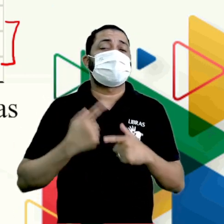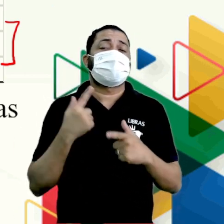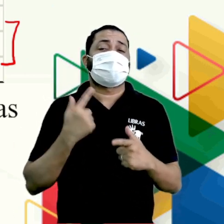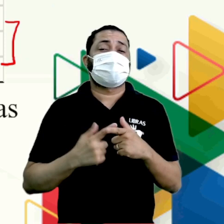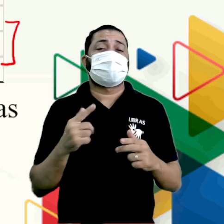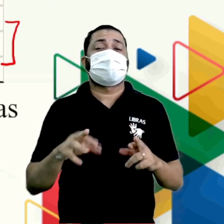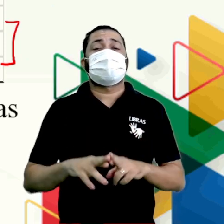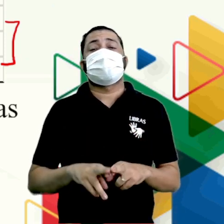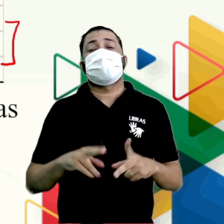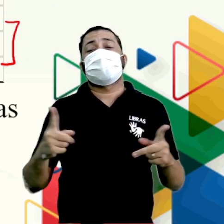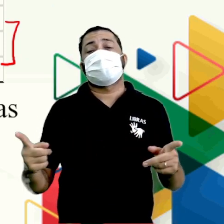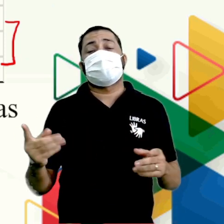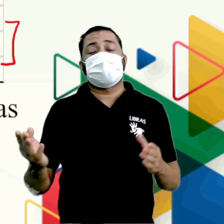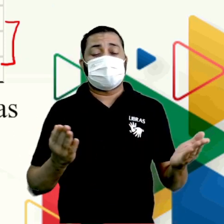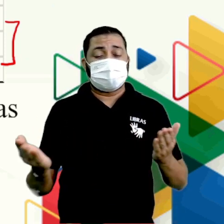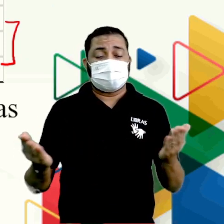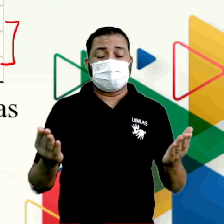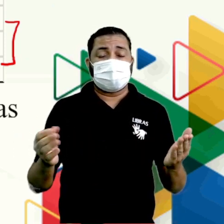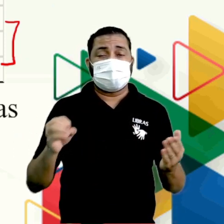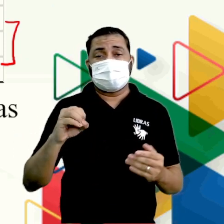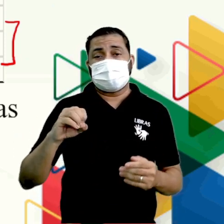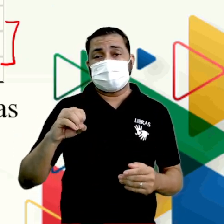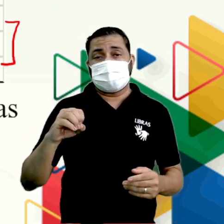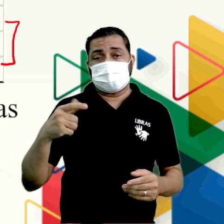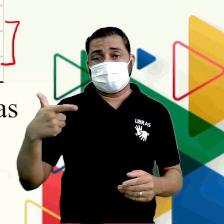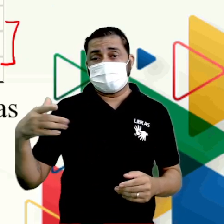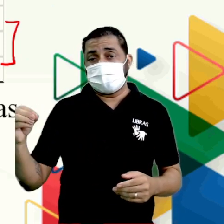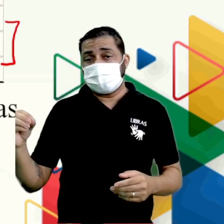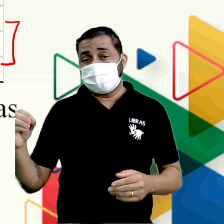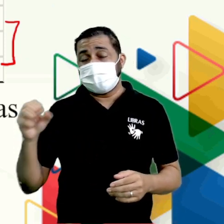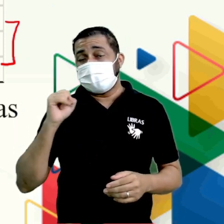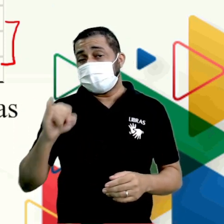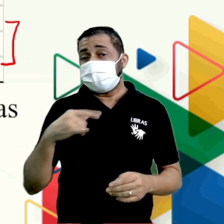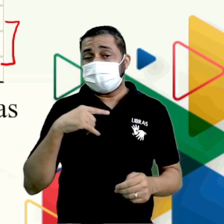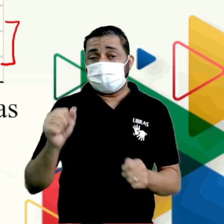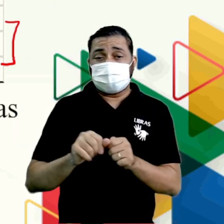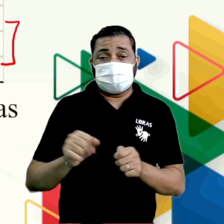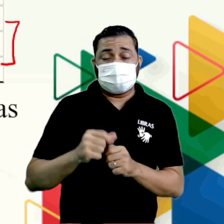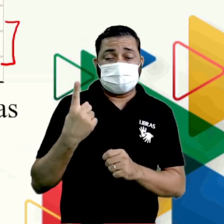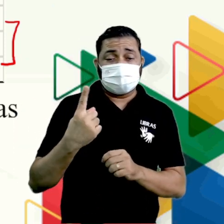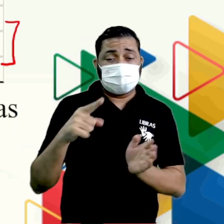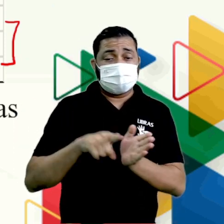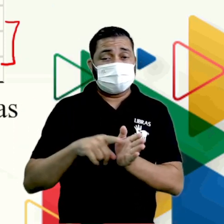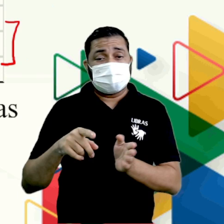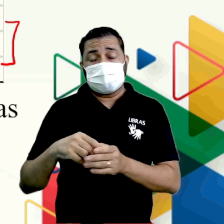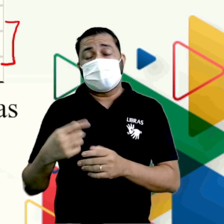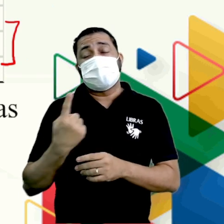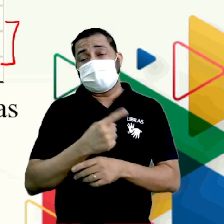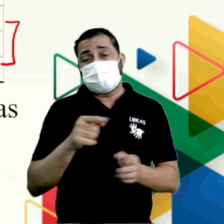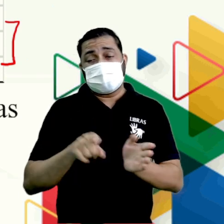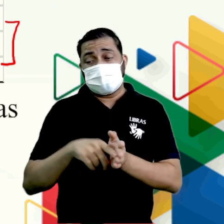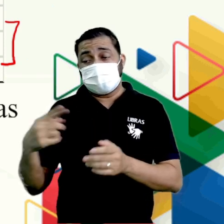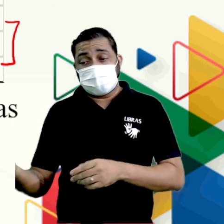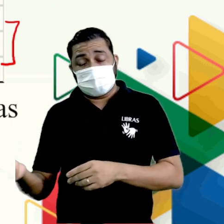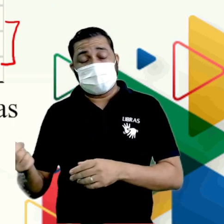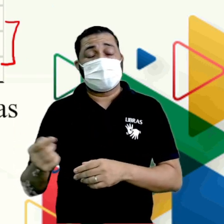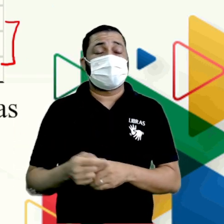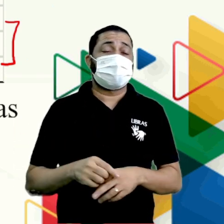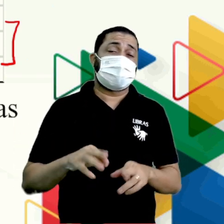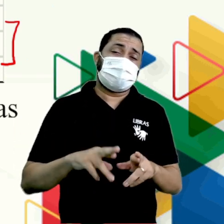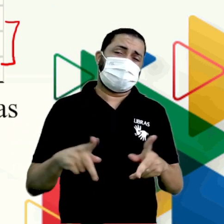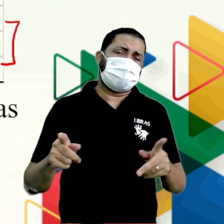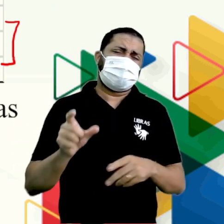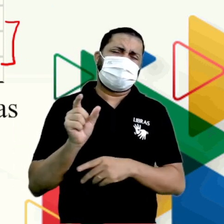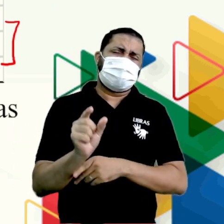a diferença entre eles é 0,20, tá vendo? Então, se eu fizer um menos o outro, então vai dar uma diferença aí muito